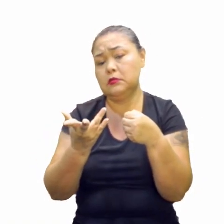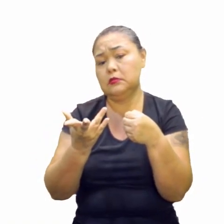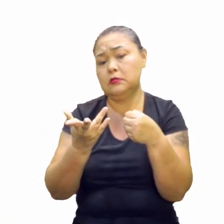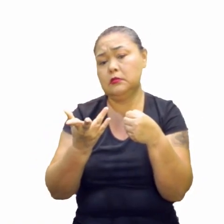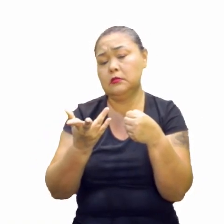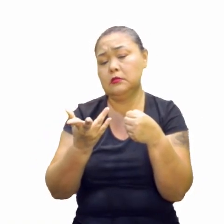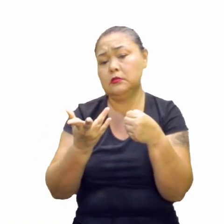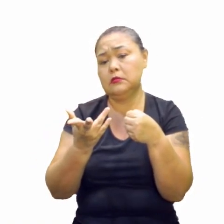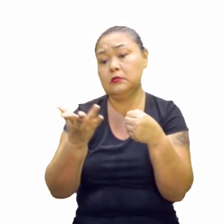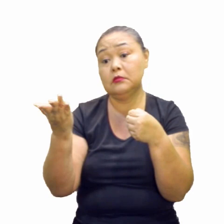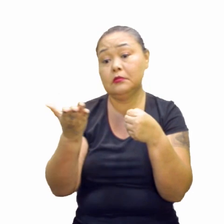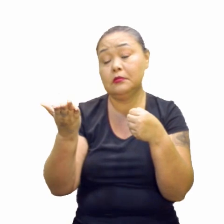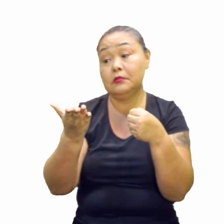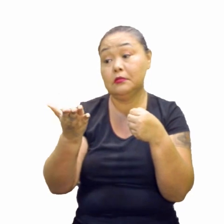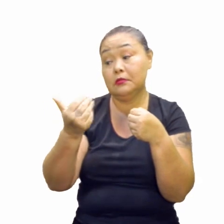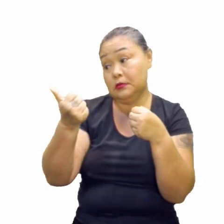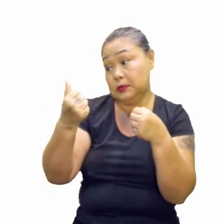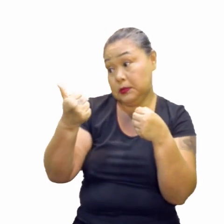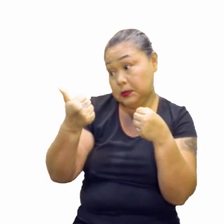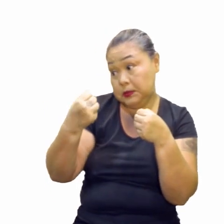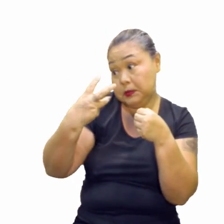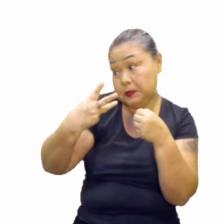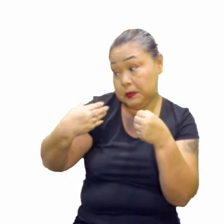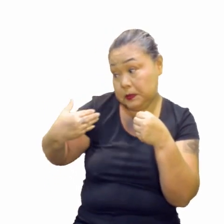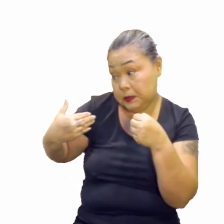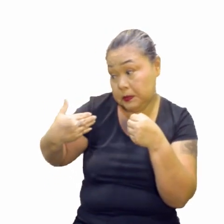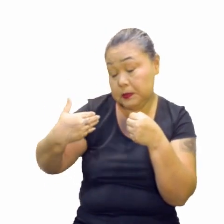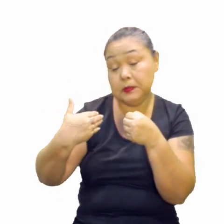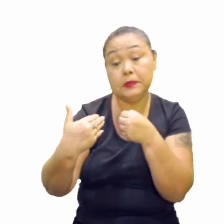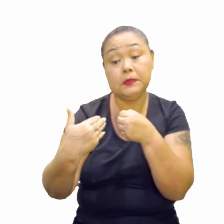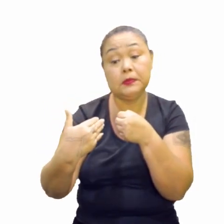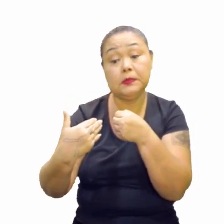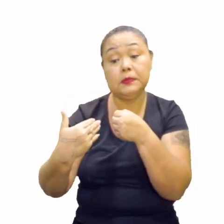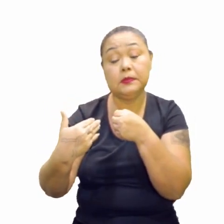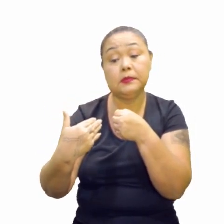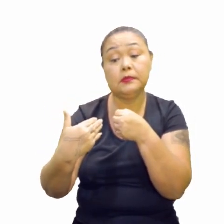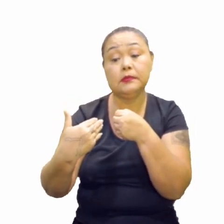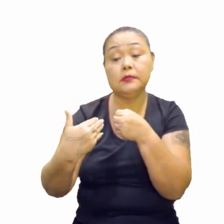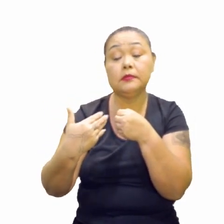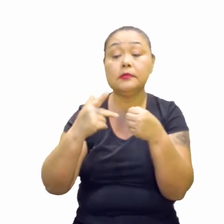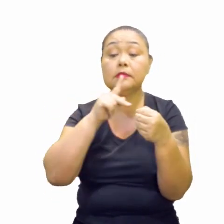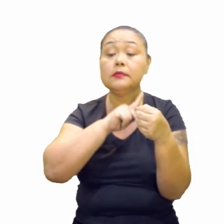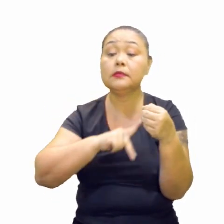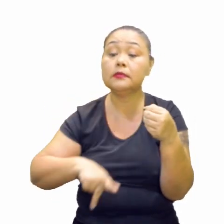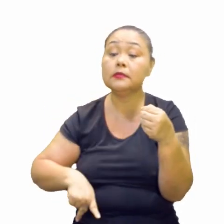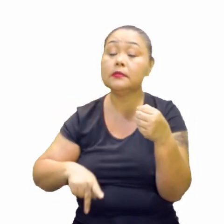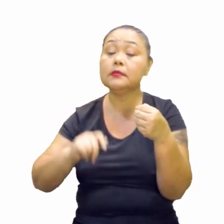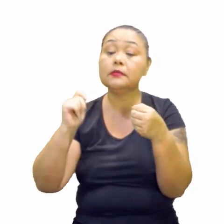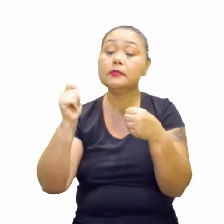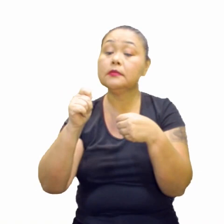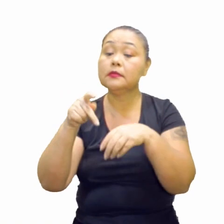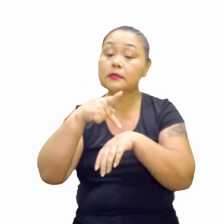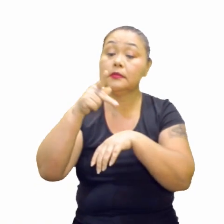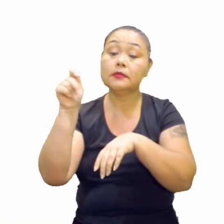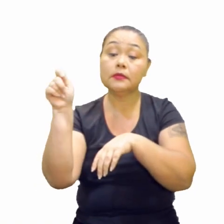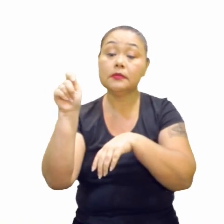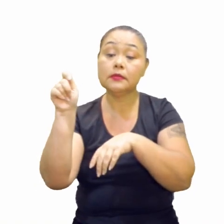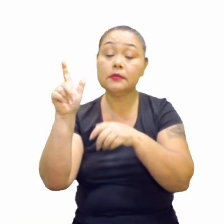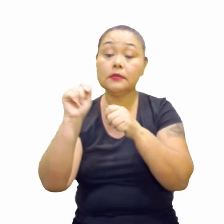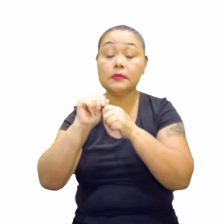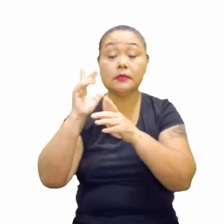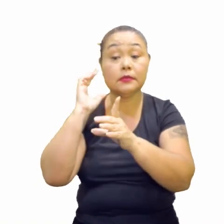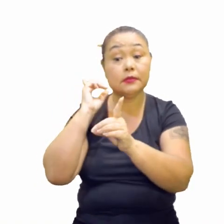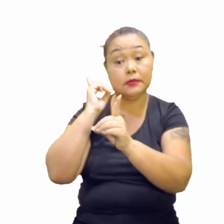Agora, dia 13, o presidente da Argentina vai se encontrar lá no Texas, nos